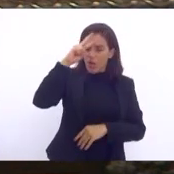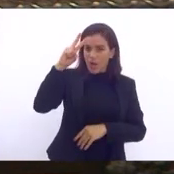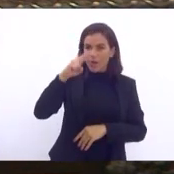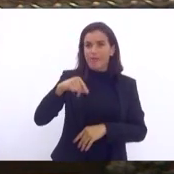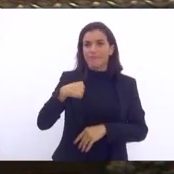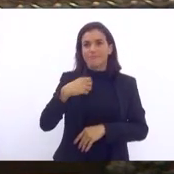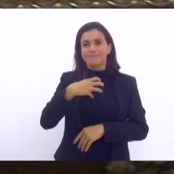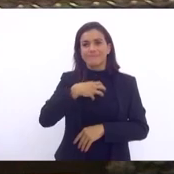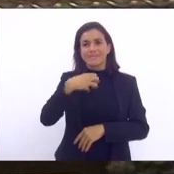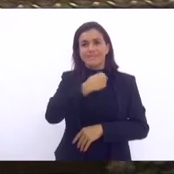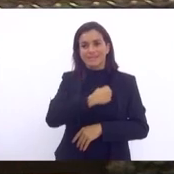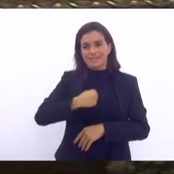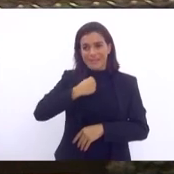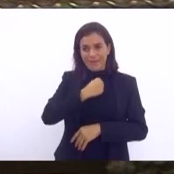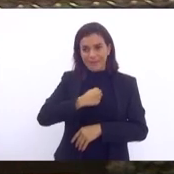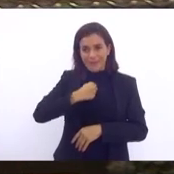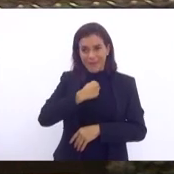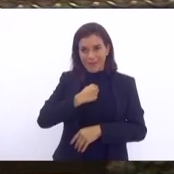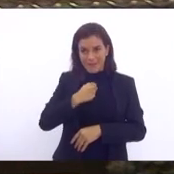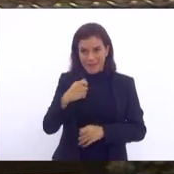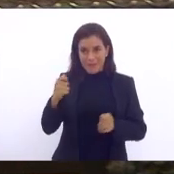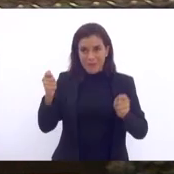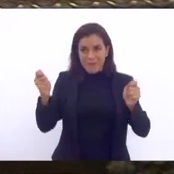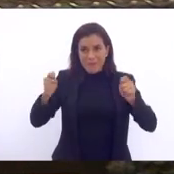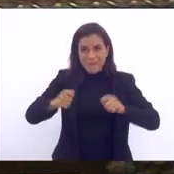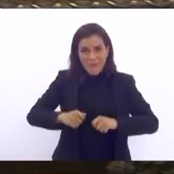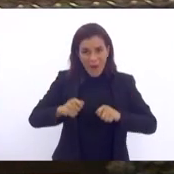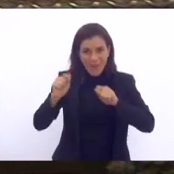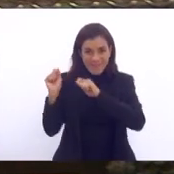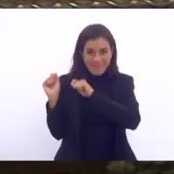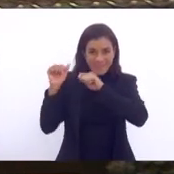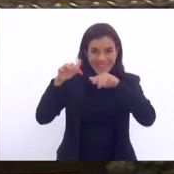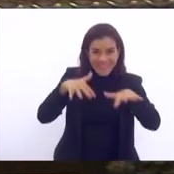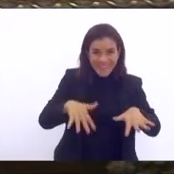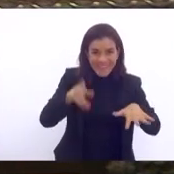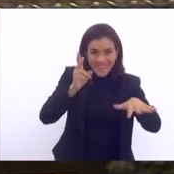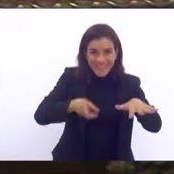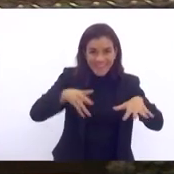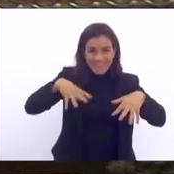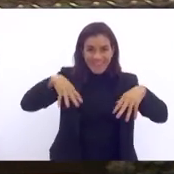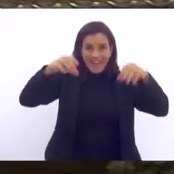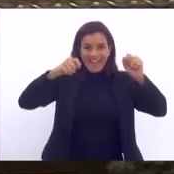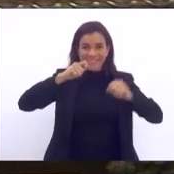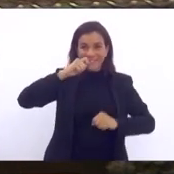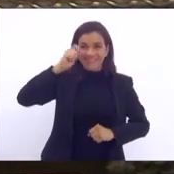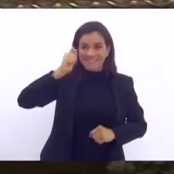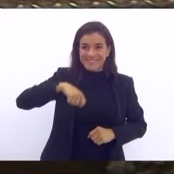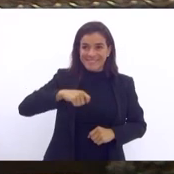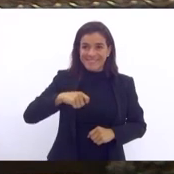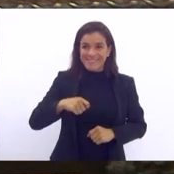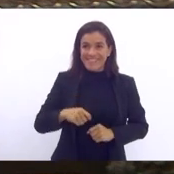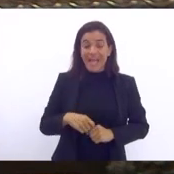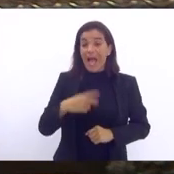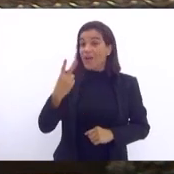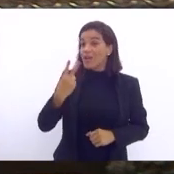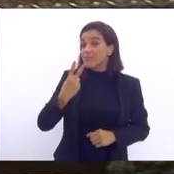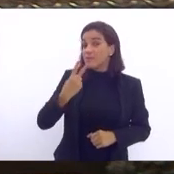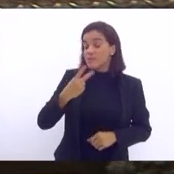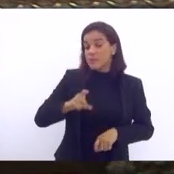pudéssemos voltar com as sessões para cá. Eu participei, apesar de estar no segundo mandato de